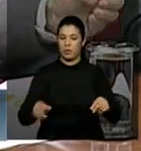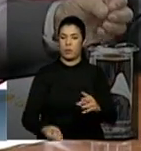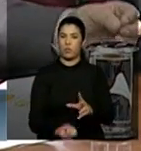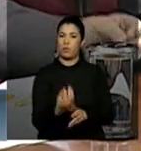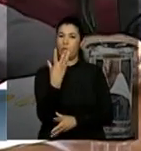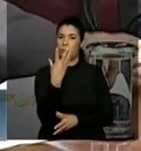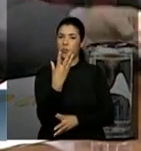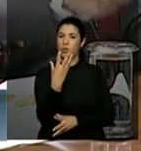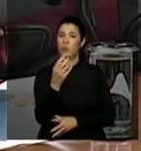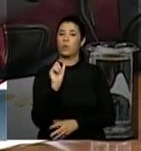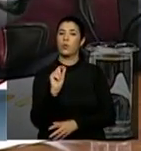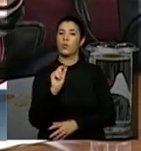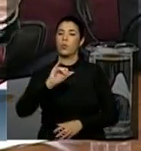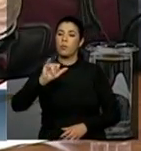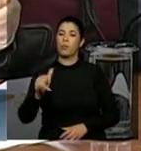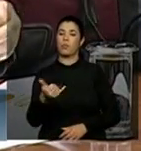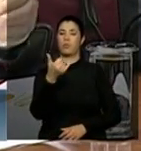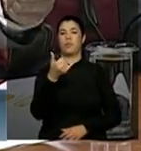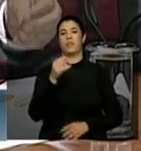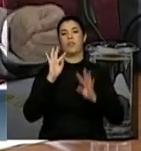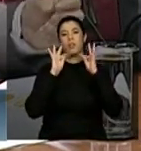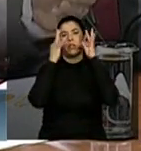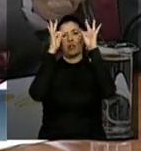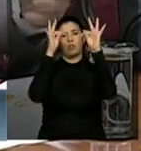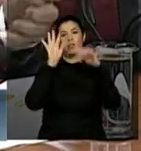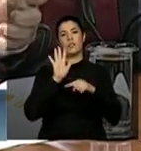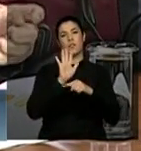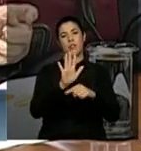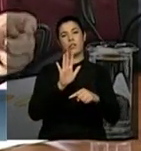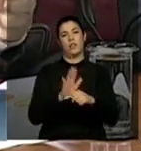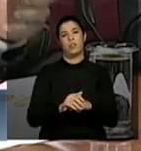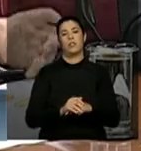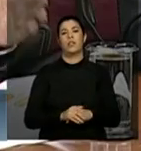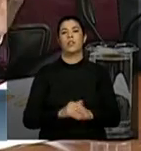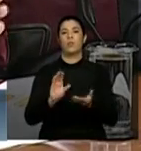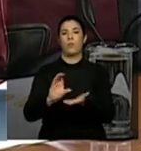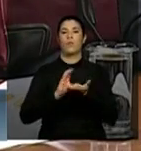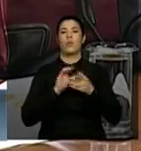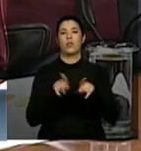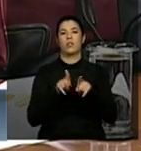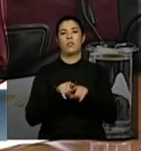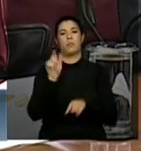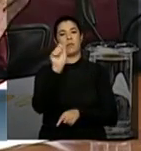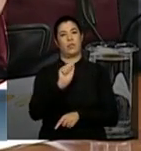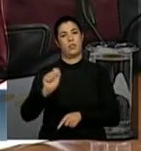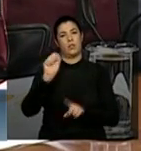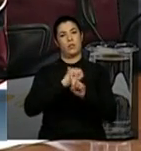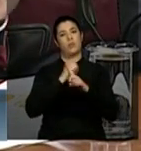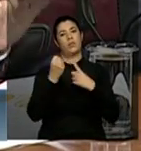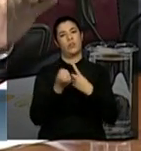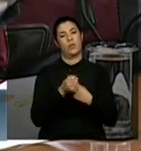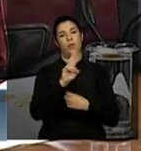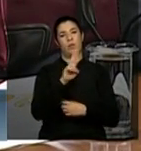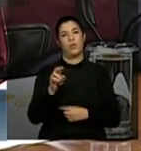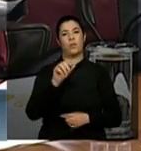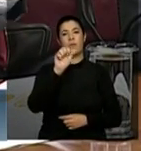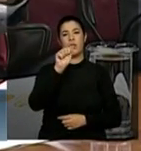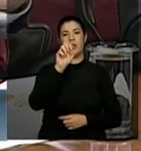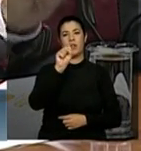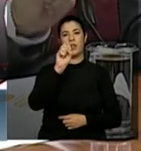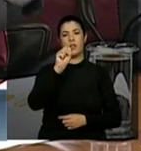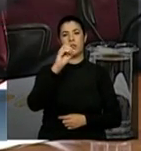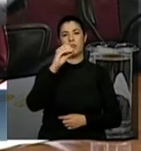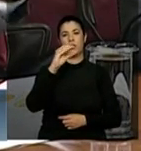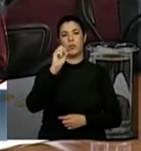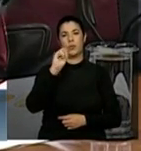que usar tecnologia e ter acesso ao crédito ou à organização social que nós chamamos de associativismo e cooperativismo, em